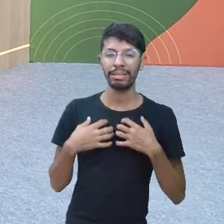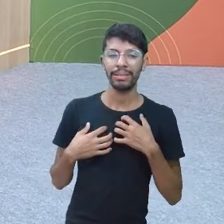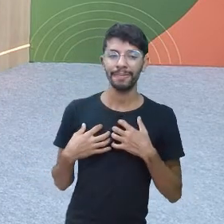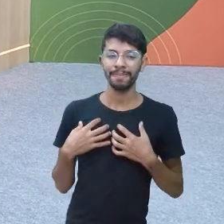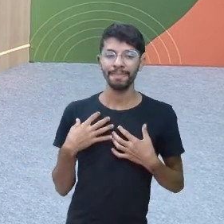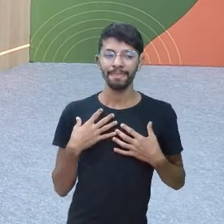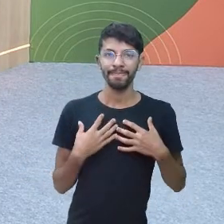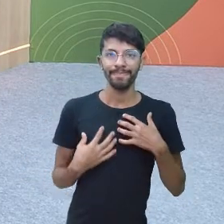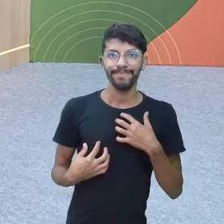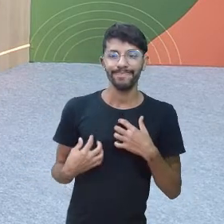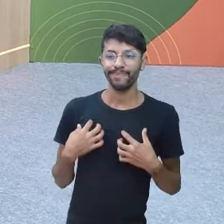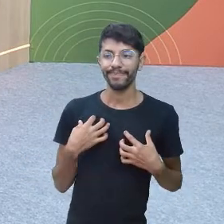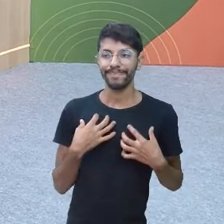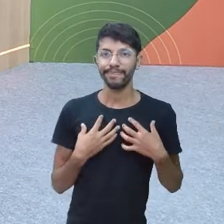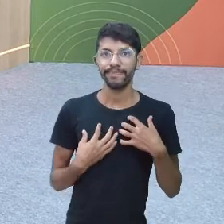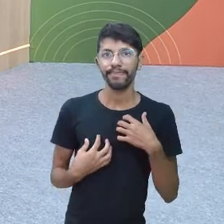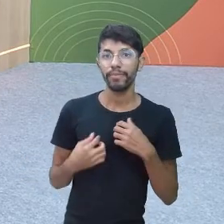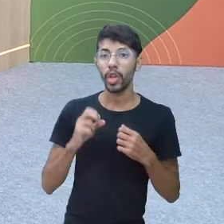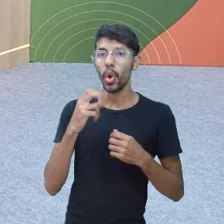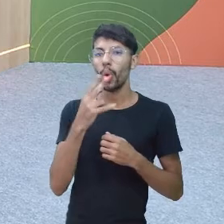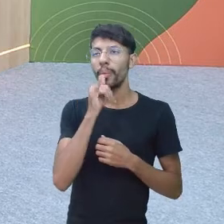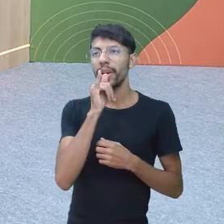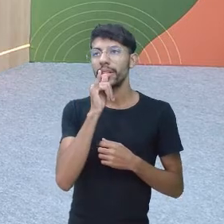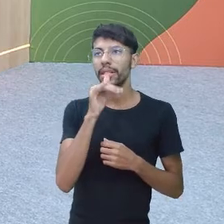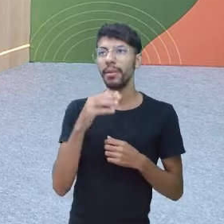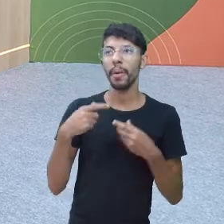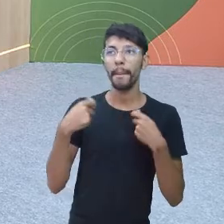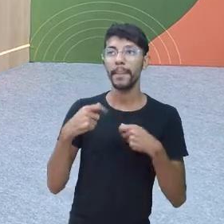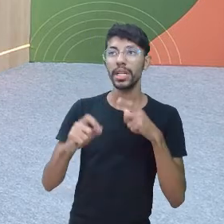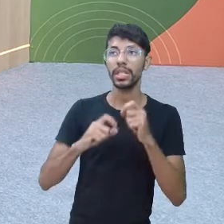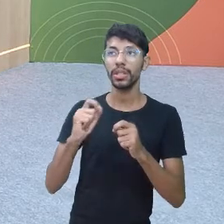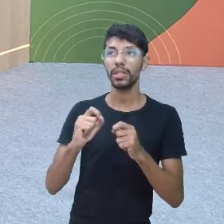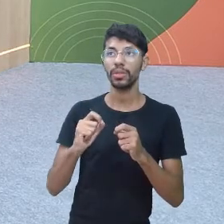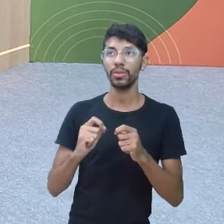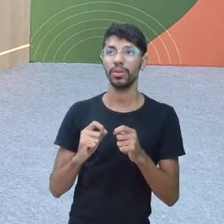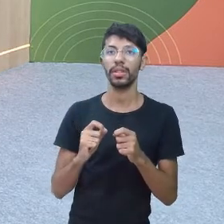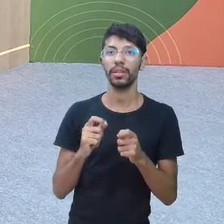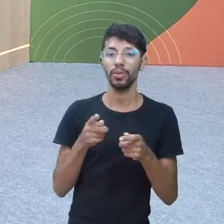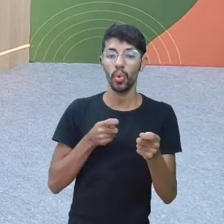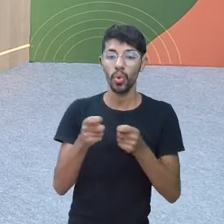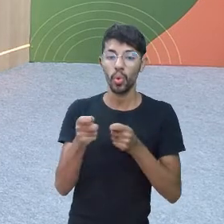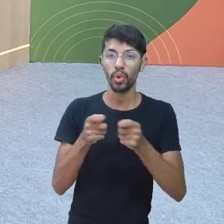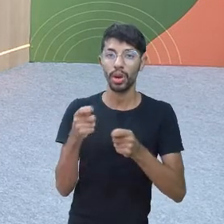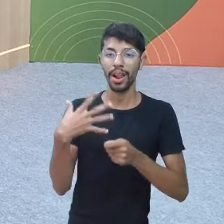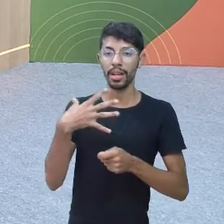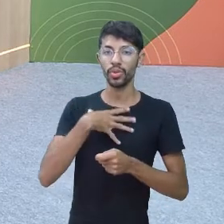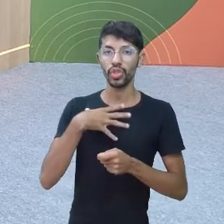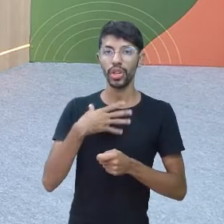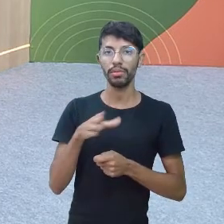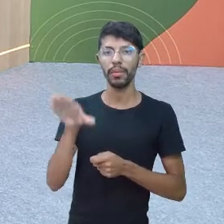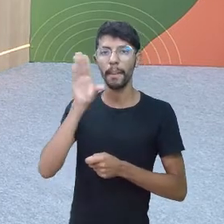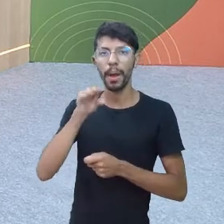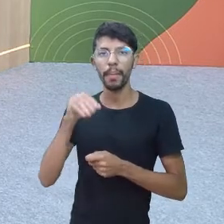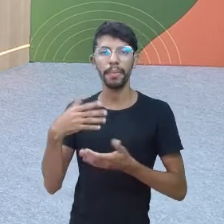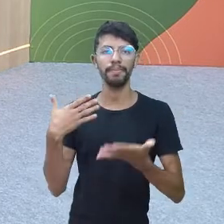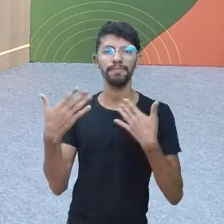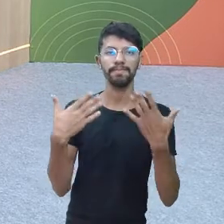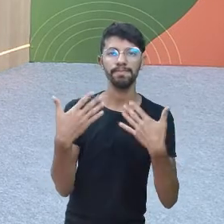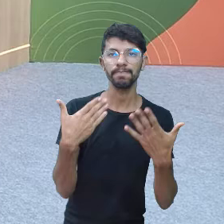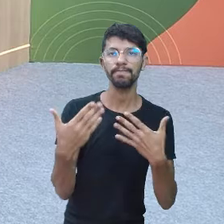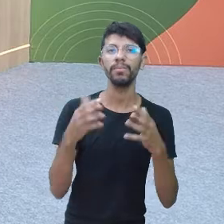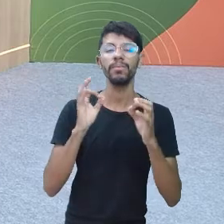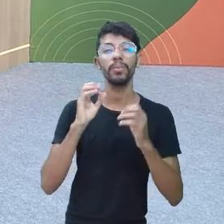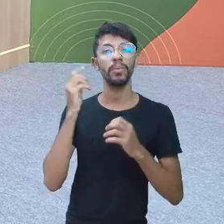desconfortável ou numa situação em que eu preciso aí moderar todos os meus trejeitos, todo o meu jeito de falar para causar a